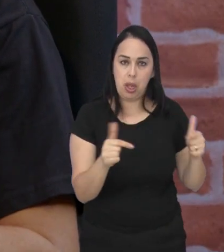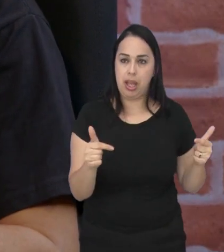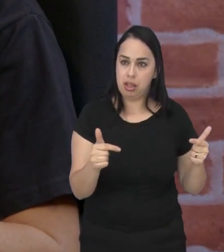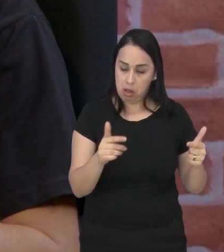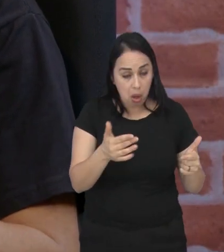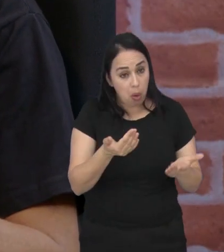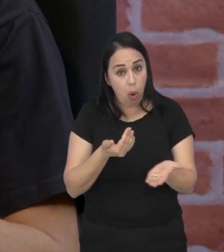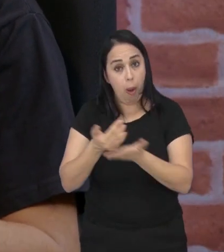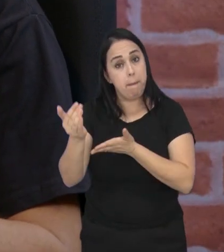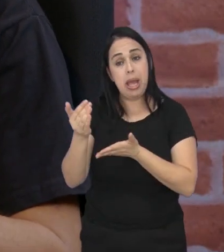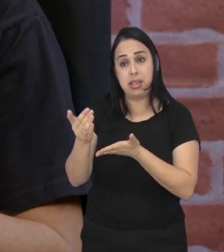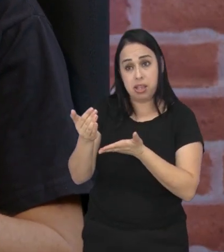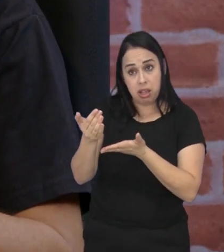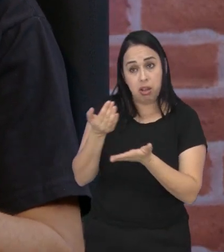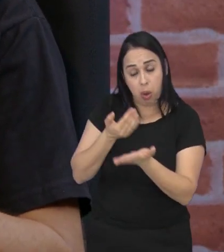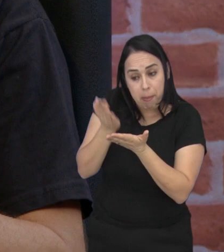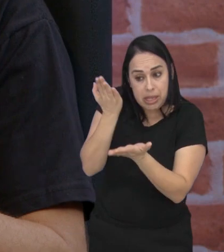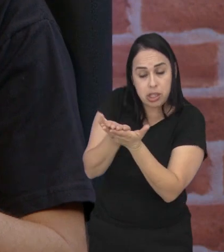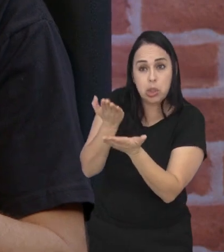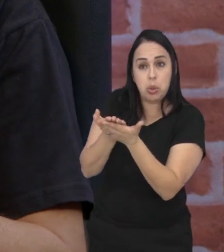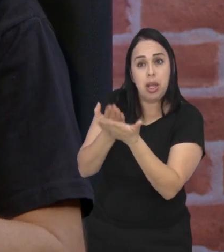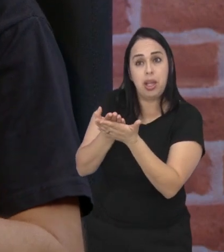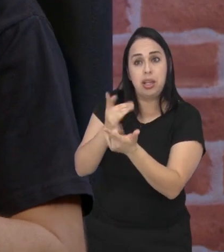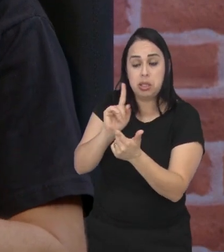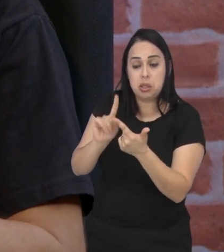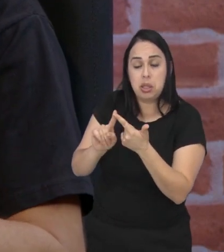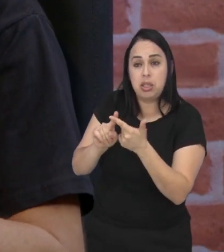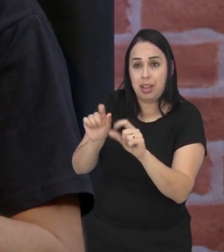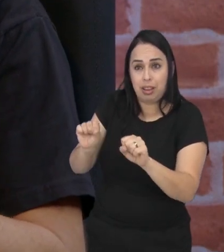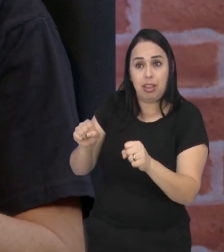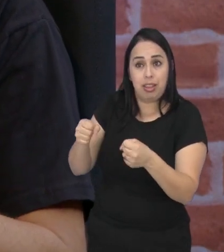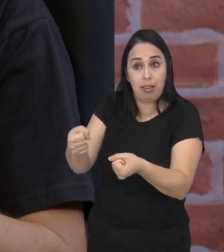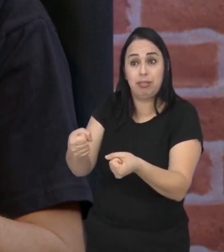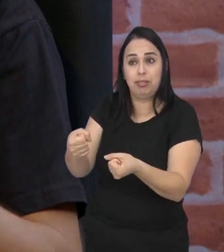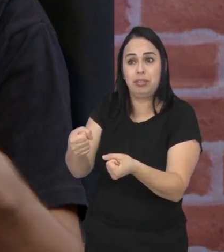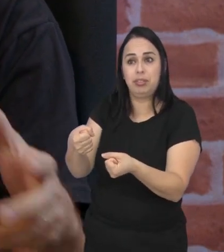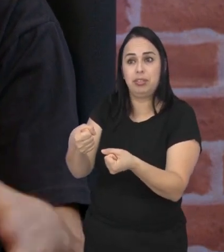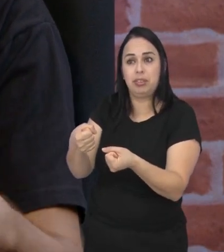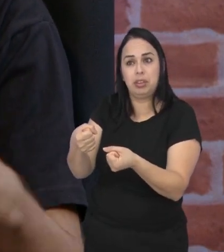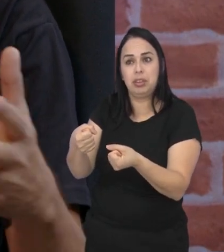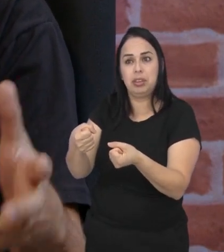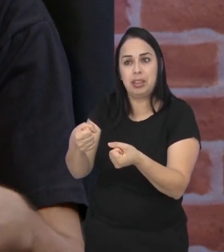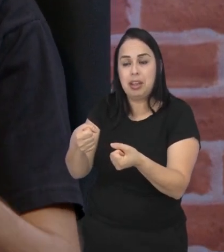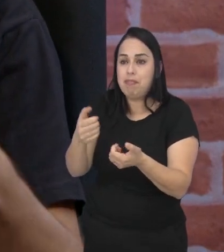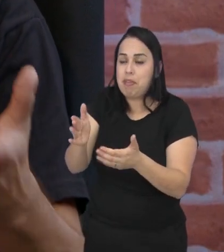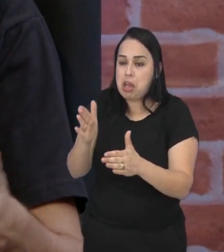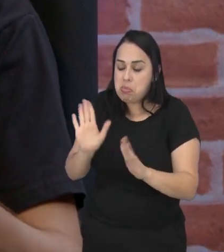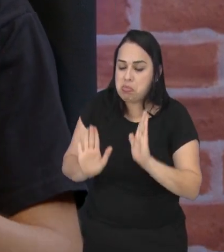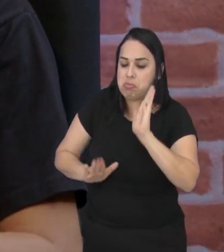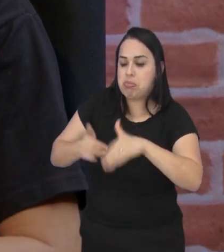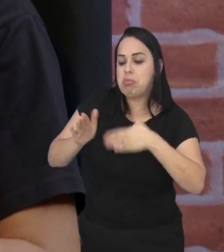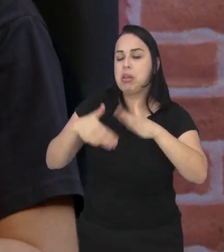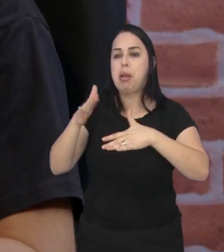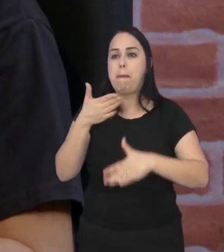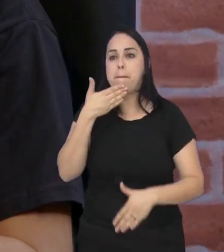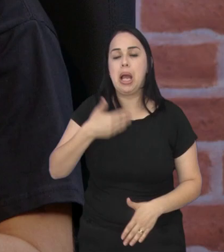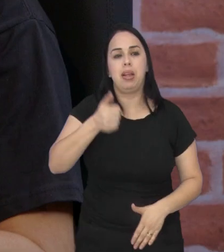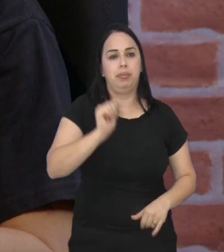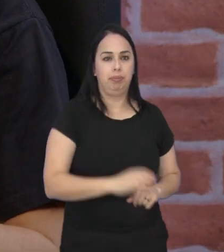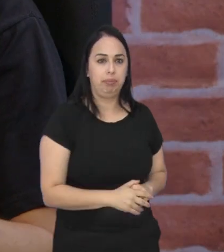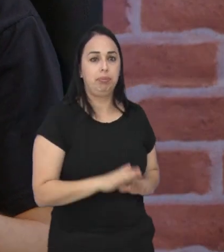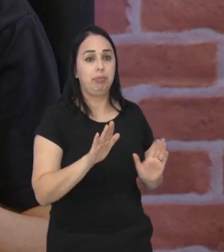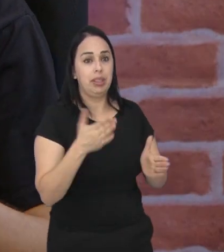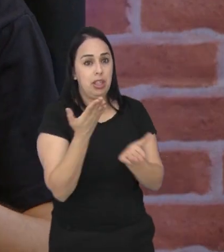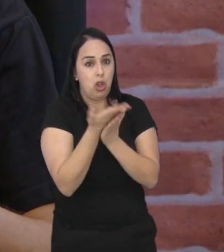para música. Começa a fazer. Começa a plantar aquela semente do estudo, da dedicação, que aí você vai, né, melhorando